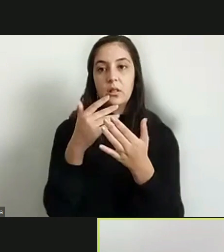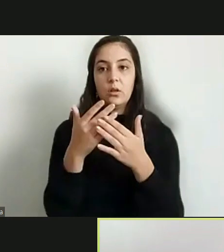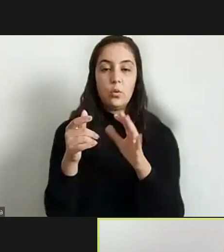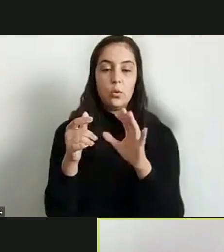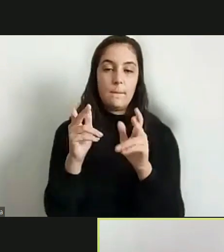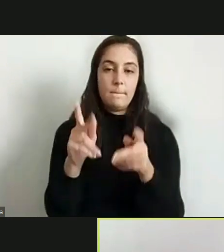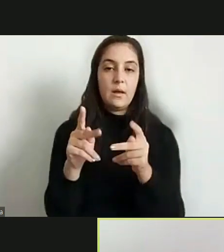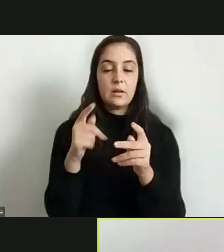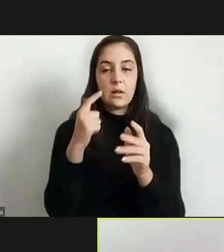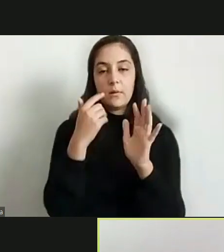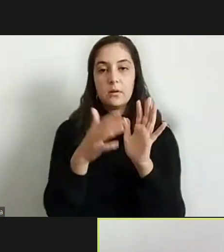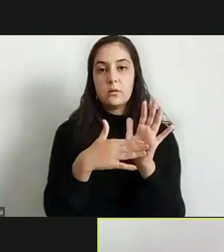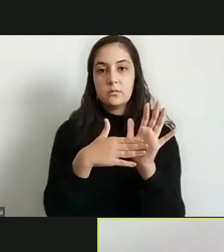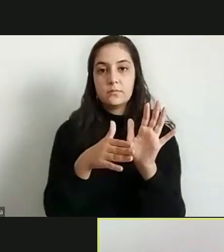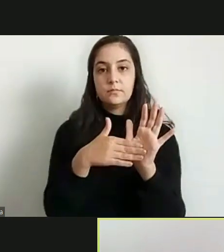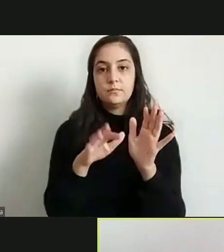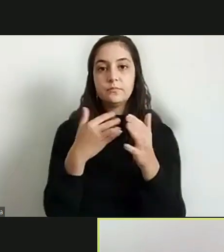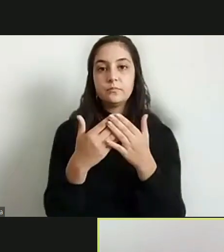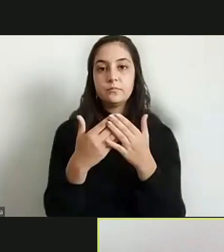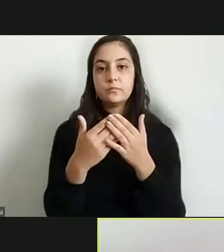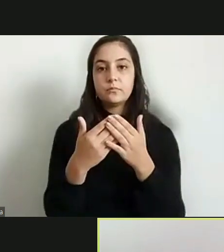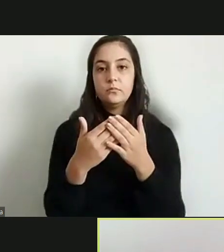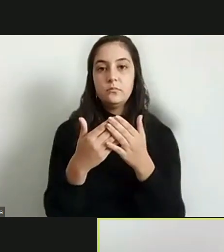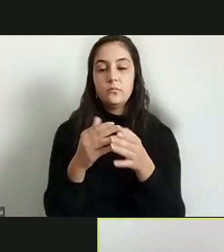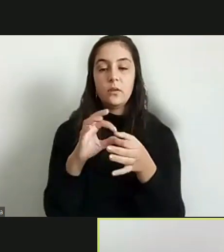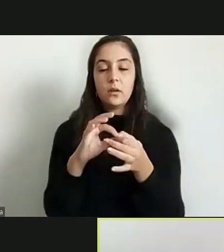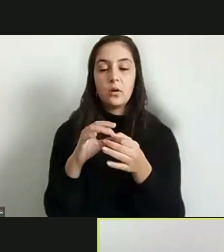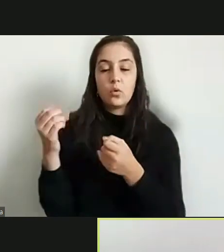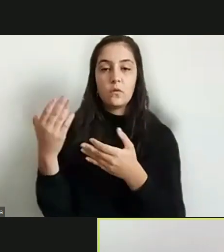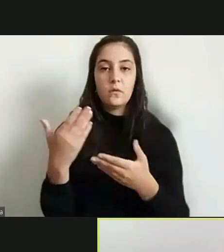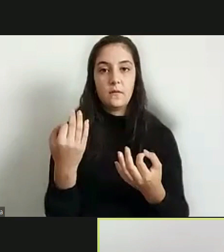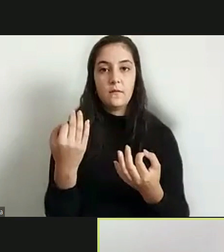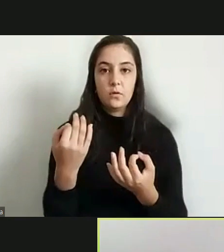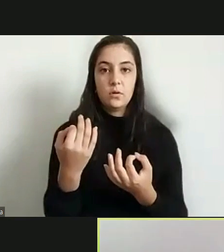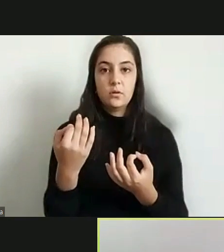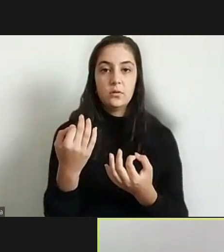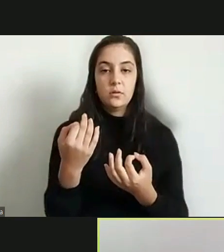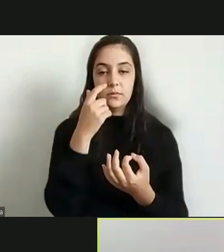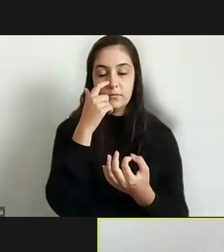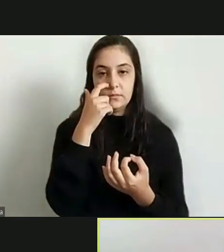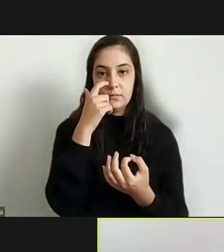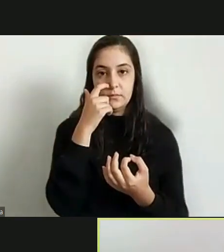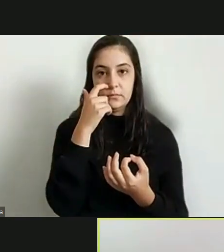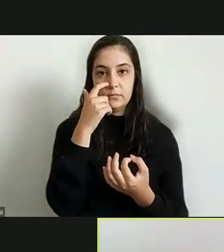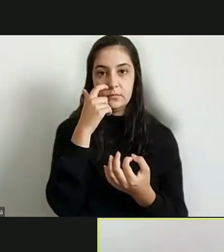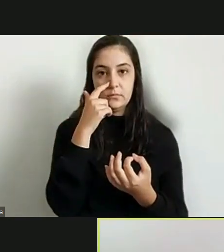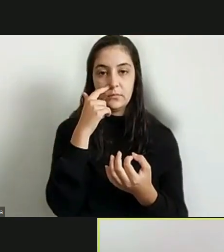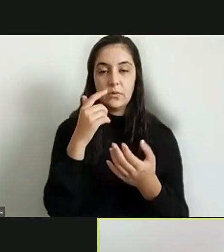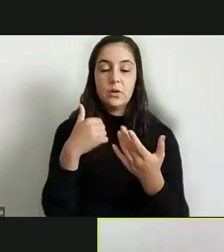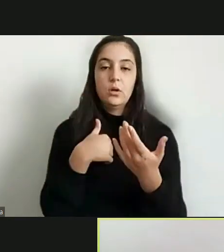representativo dos cidadãos e das cidadãs que residem na habitação pública municipal, foi convidado a construir com a